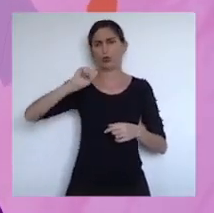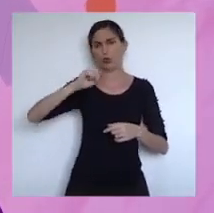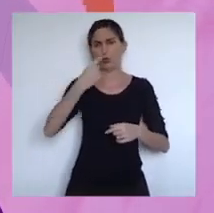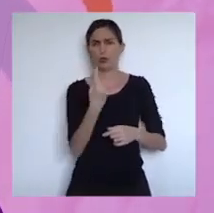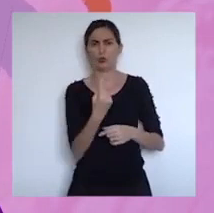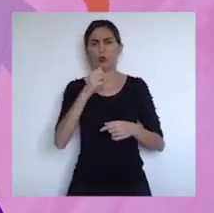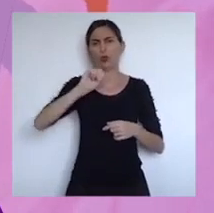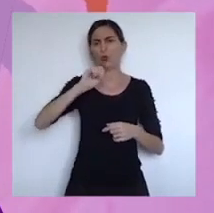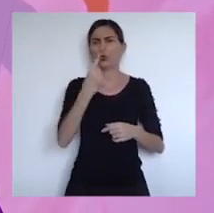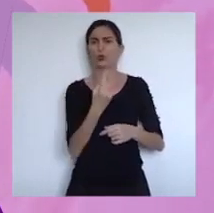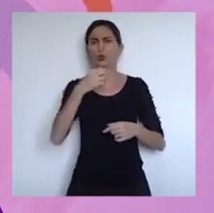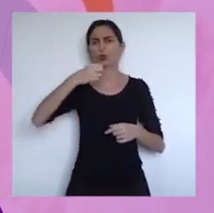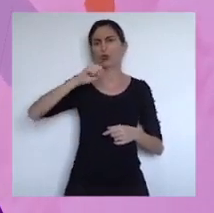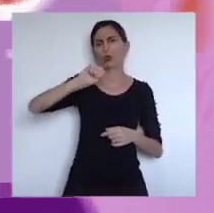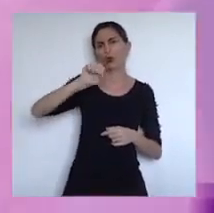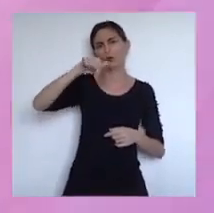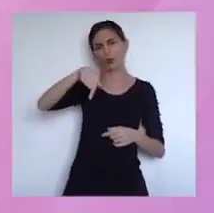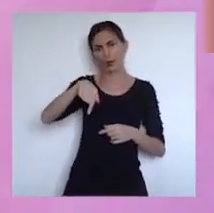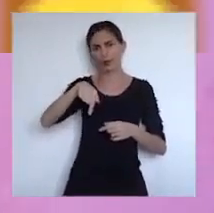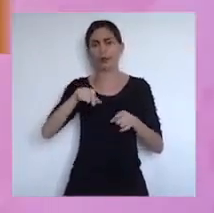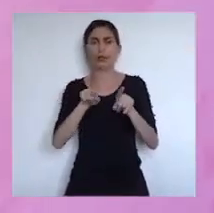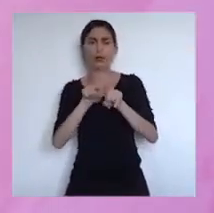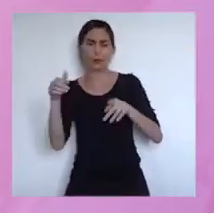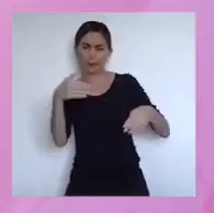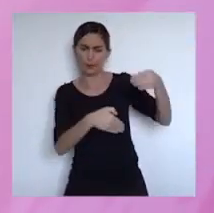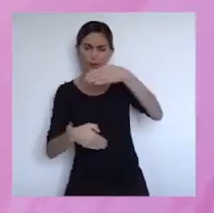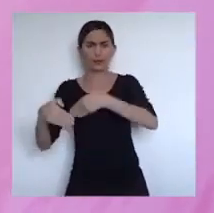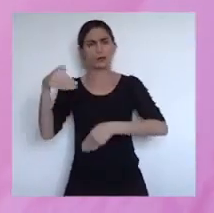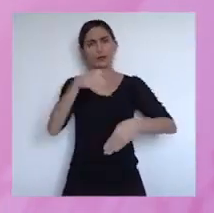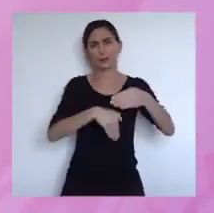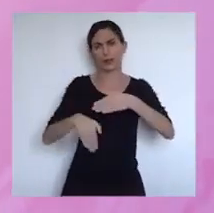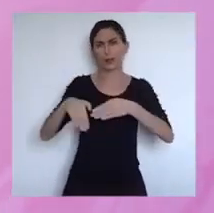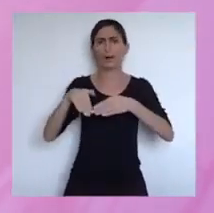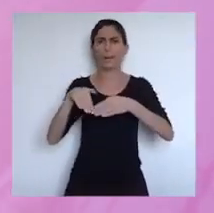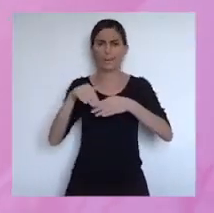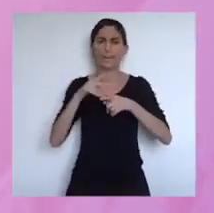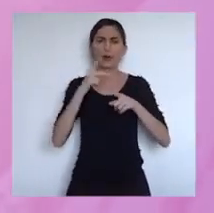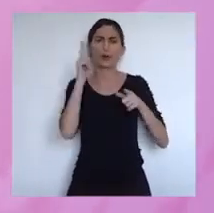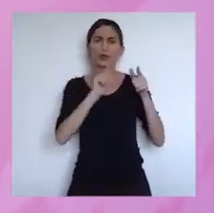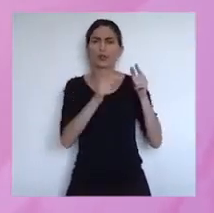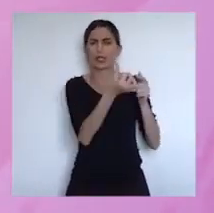281 8187. Participe e concorra até R$